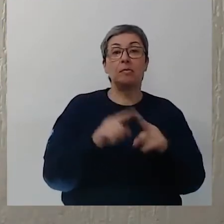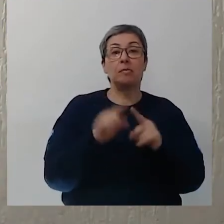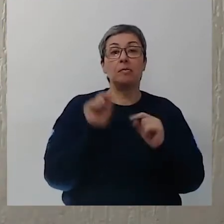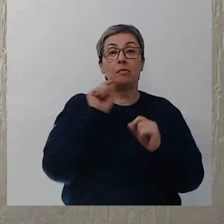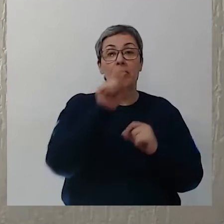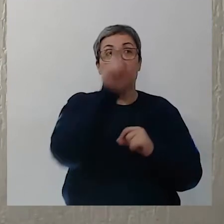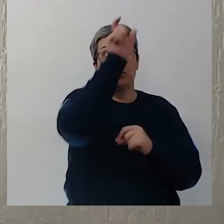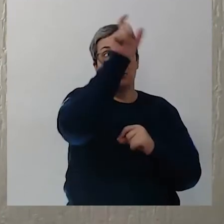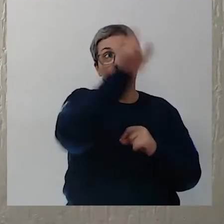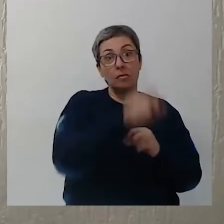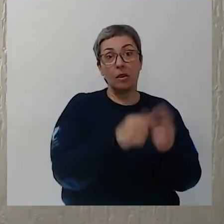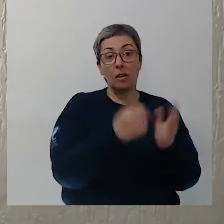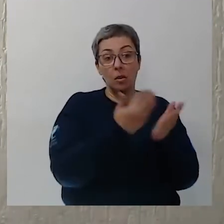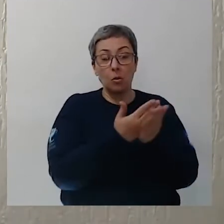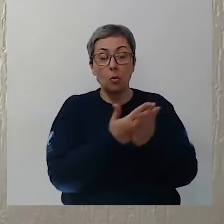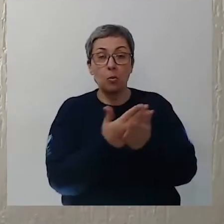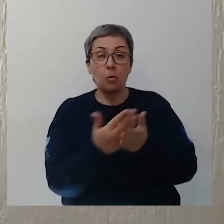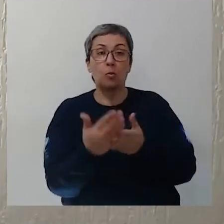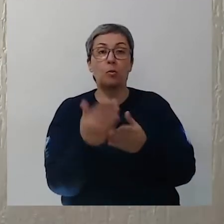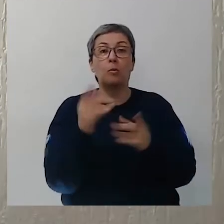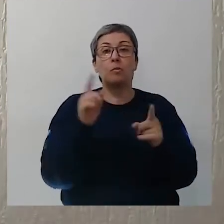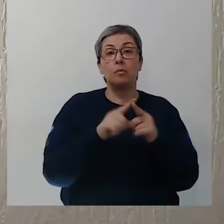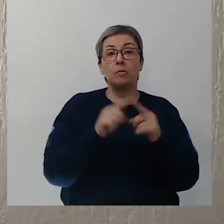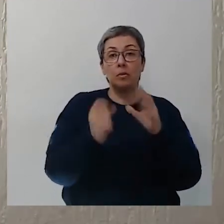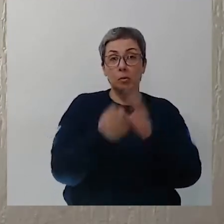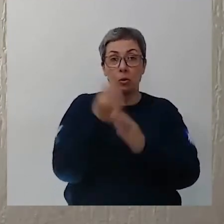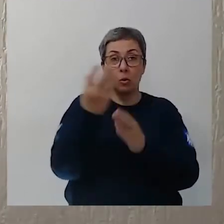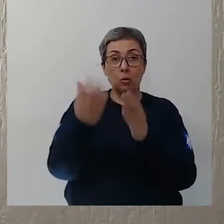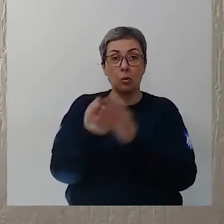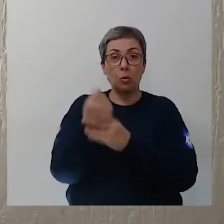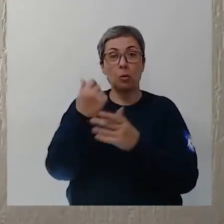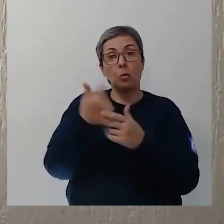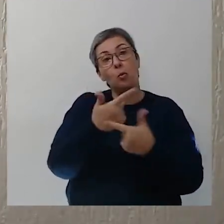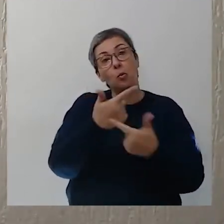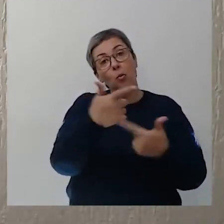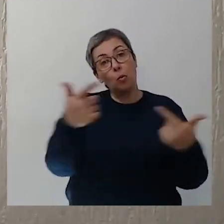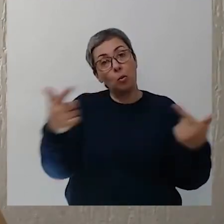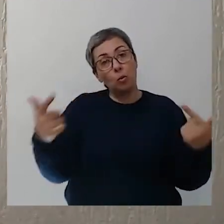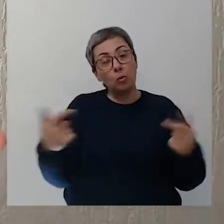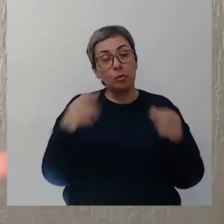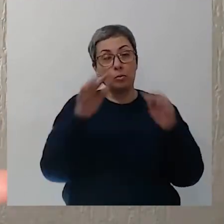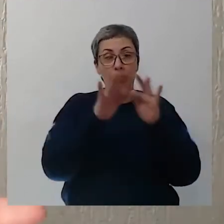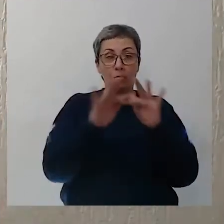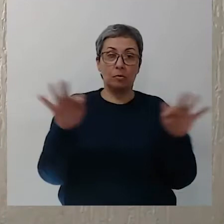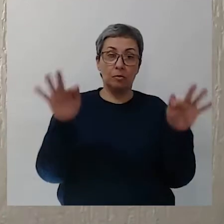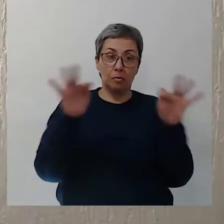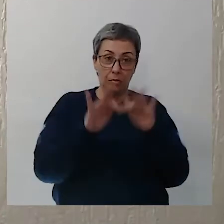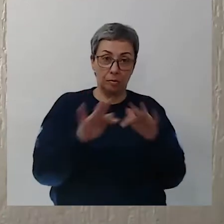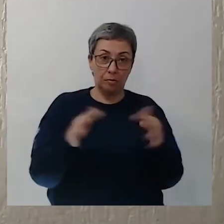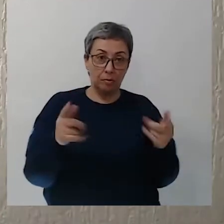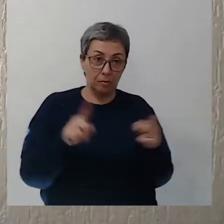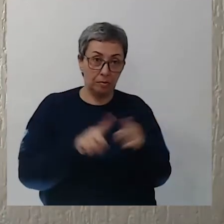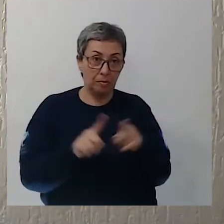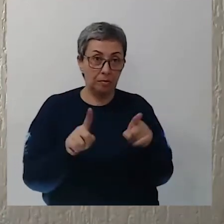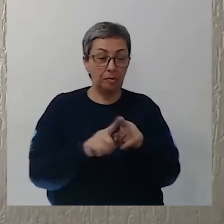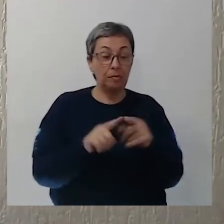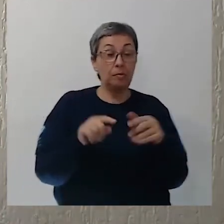aí na primeira coluna, e a partir dela se originam todas as outras palavras ou frases aí no caso,